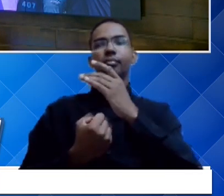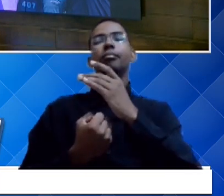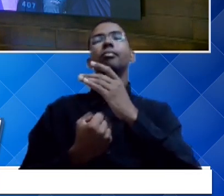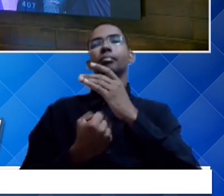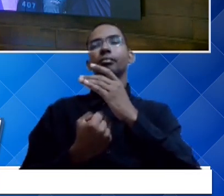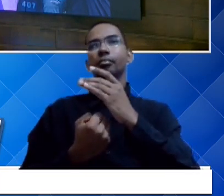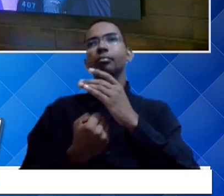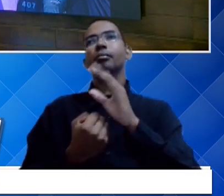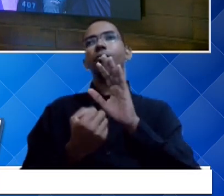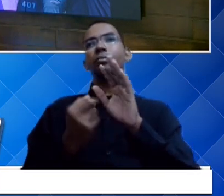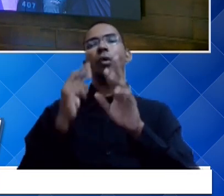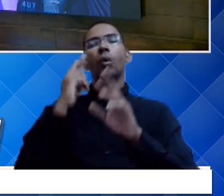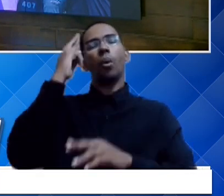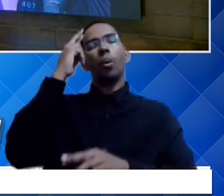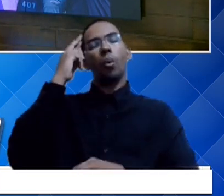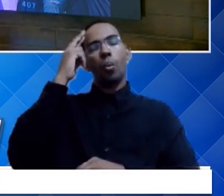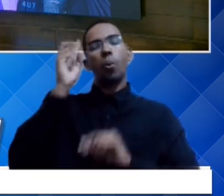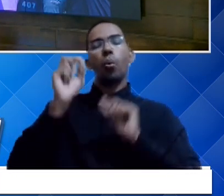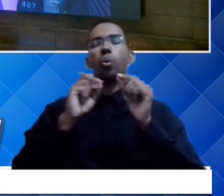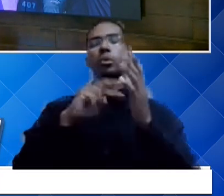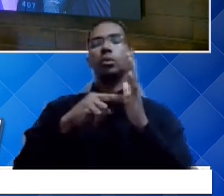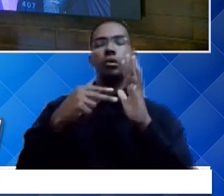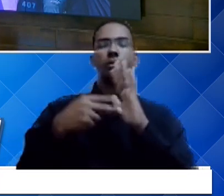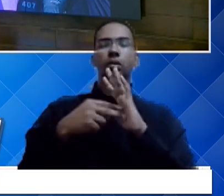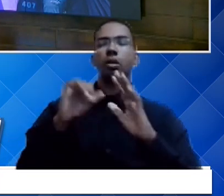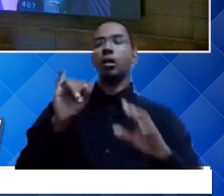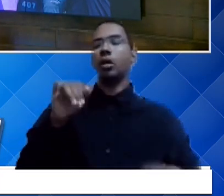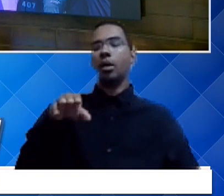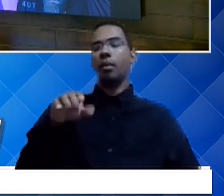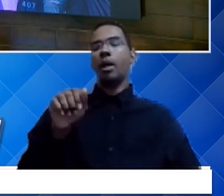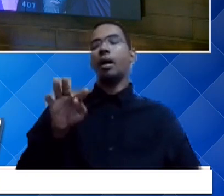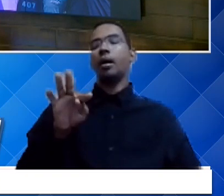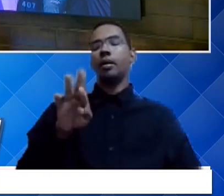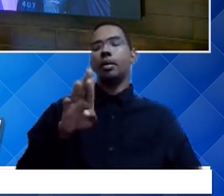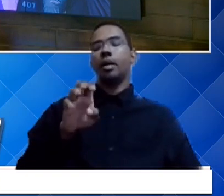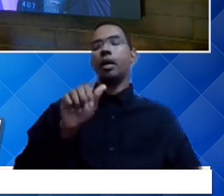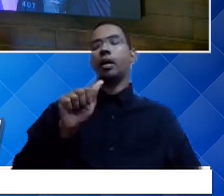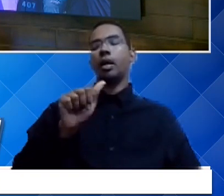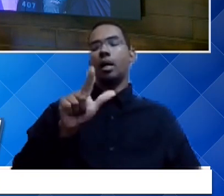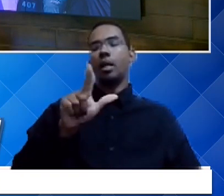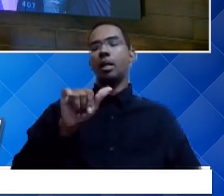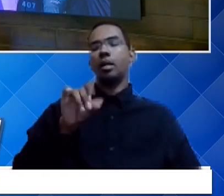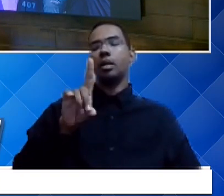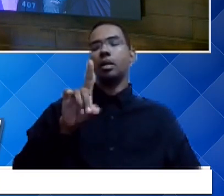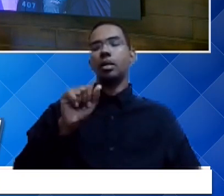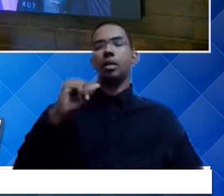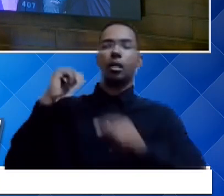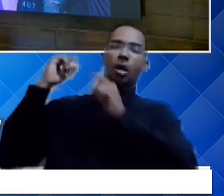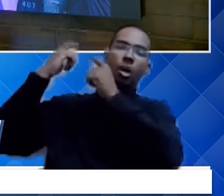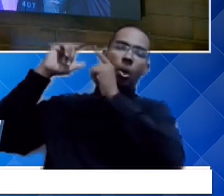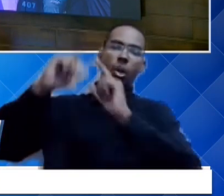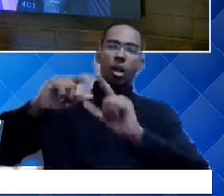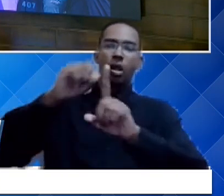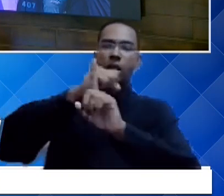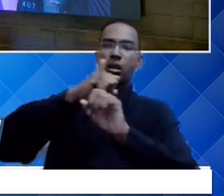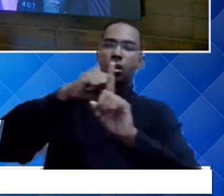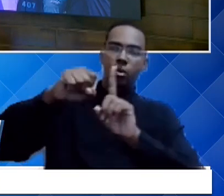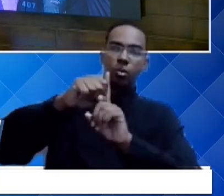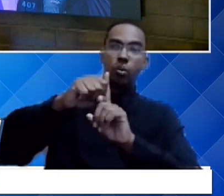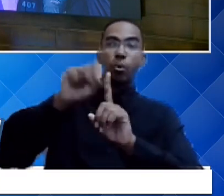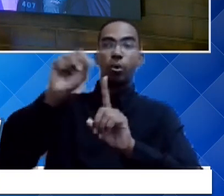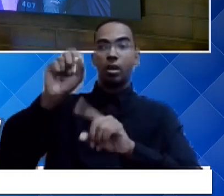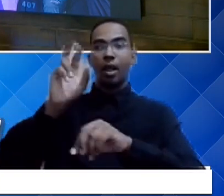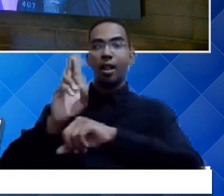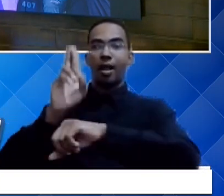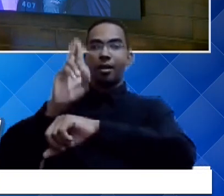reflete diretamente o que é a imaterialidade. É a tradição, é o social e é o que ela representa para a